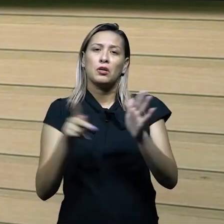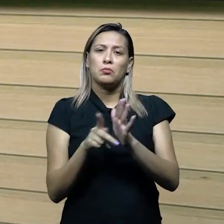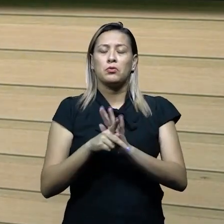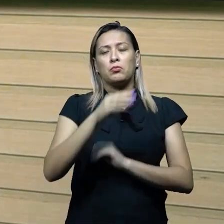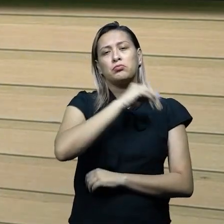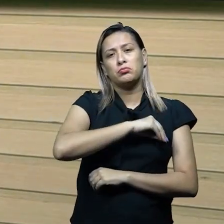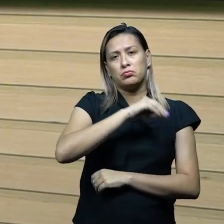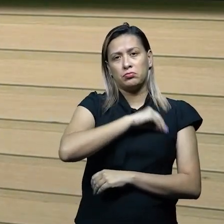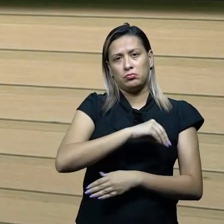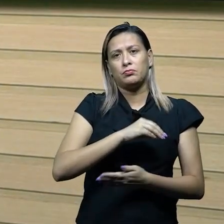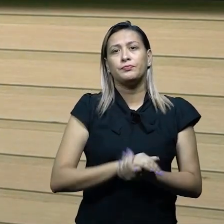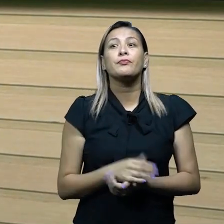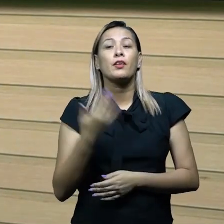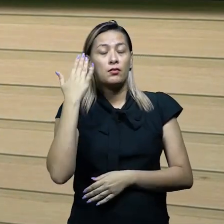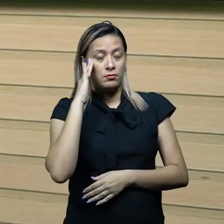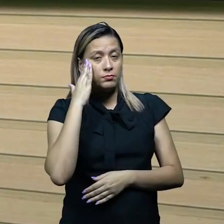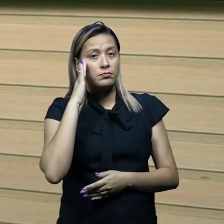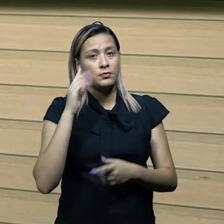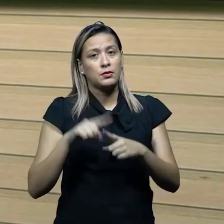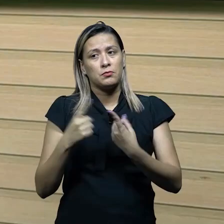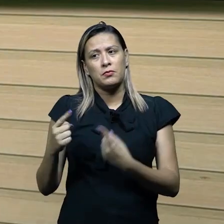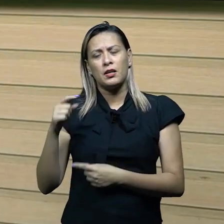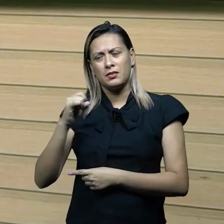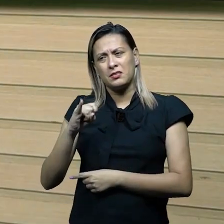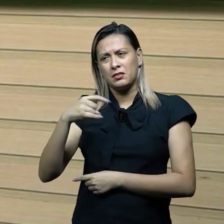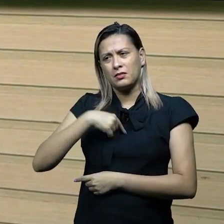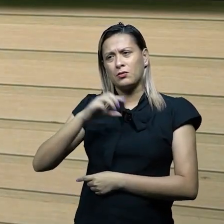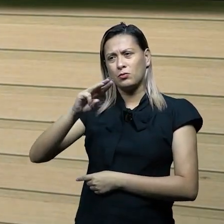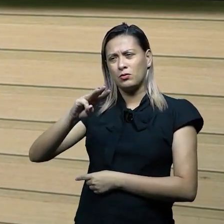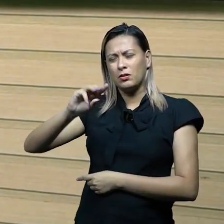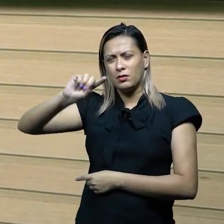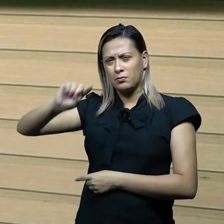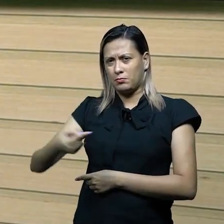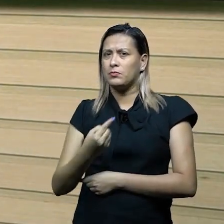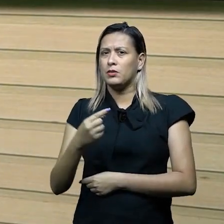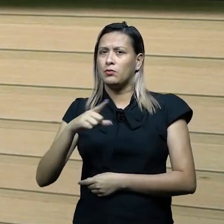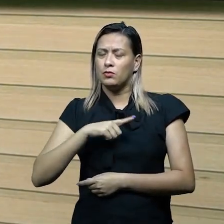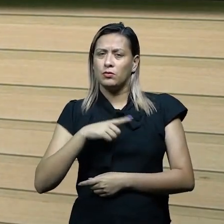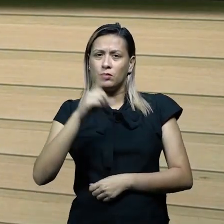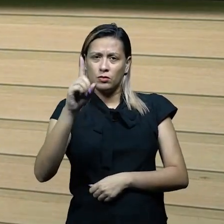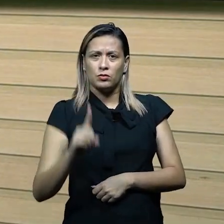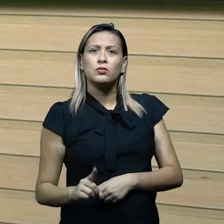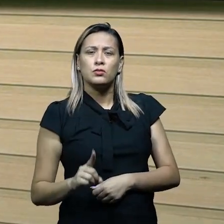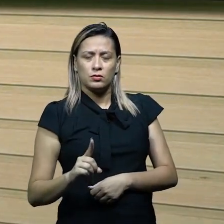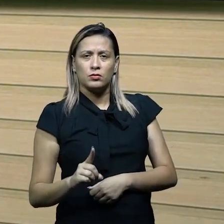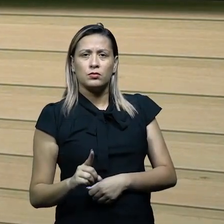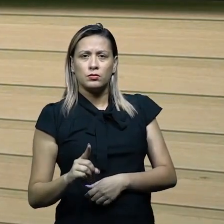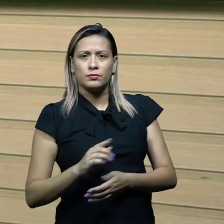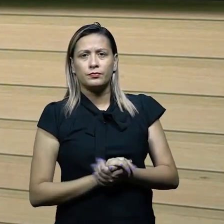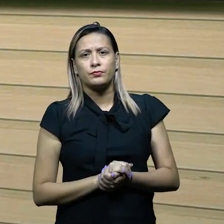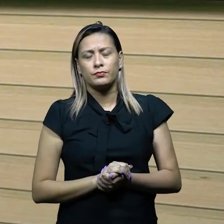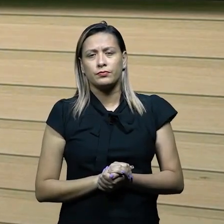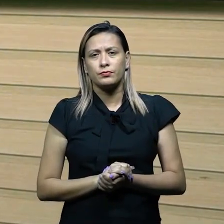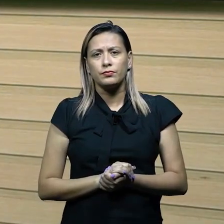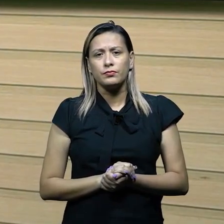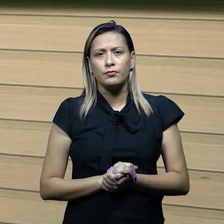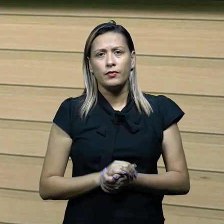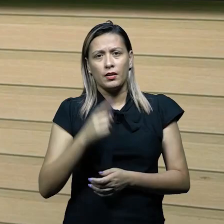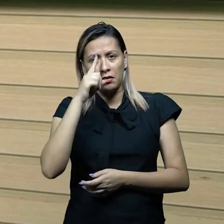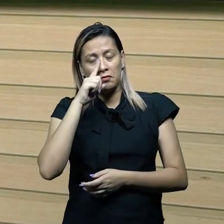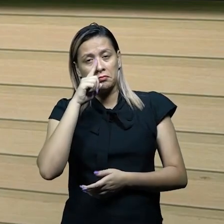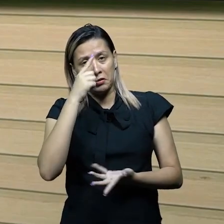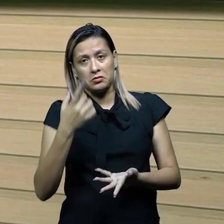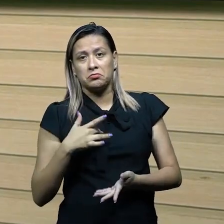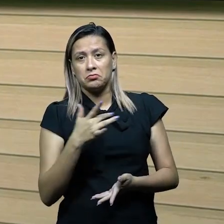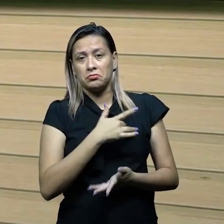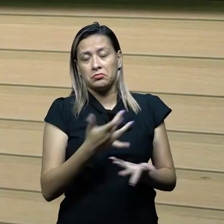salário mínimo, é em cima do teu salário. Eu estou entendendo. Professor, então se eu ganho 3.000 e têm direito à insalubridade, eles não vão fazer a